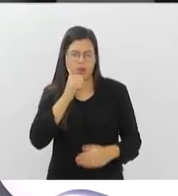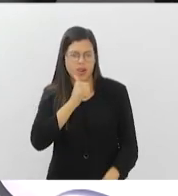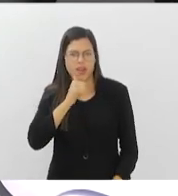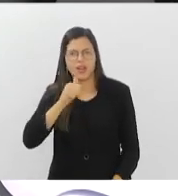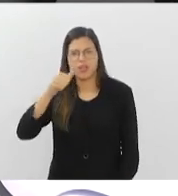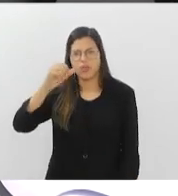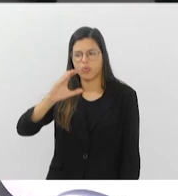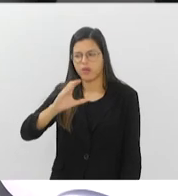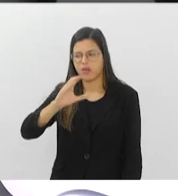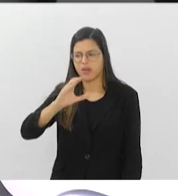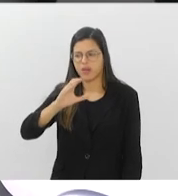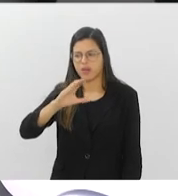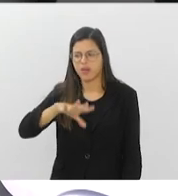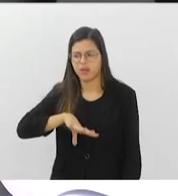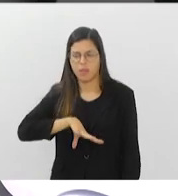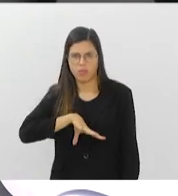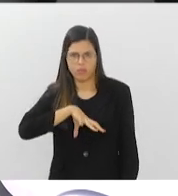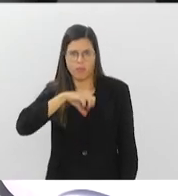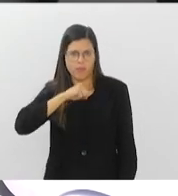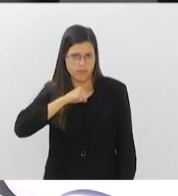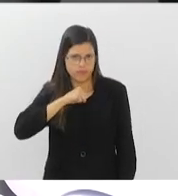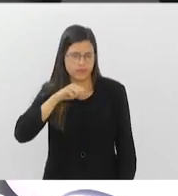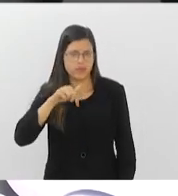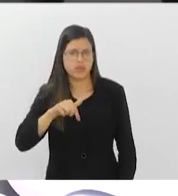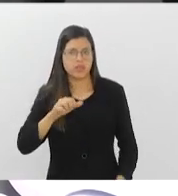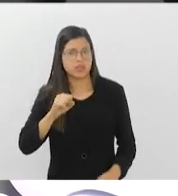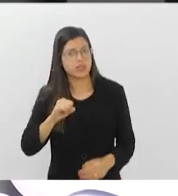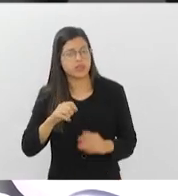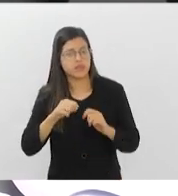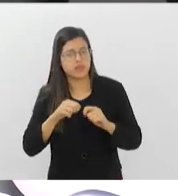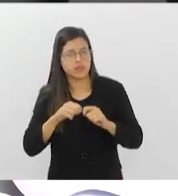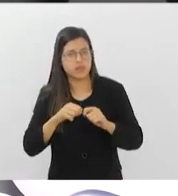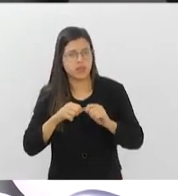Talvez, se a senhora fizesse uma emenda